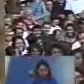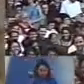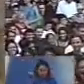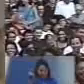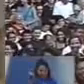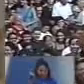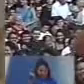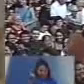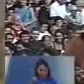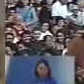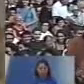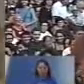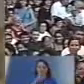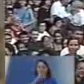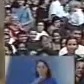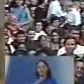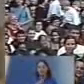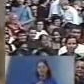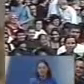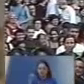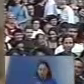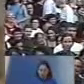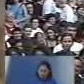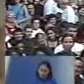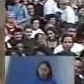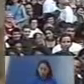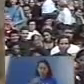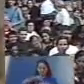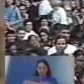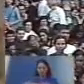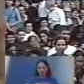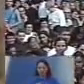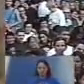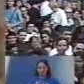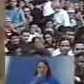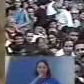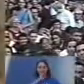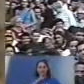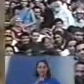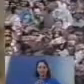assim. O seu pai jogou dentro da sua mãe mais ou menos 150